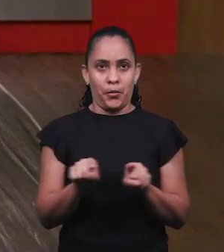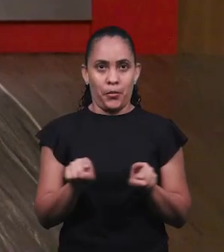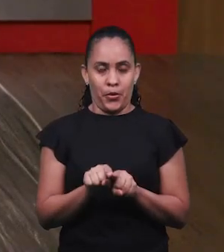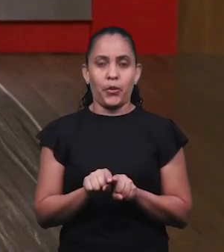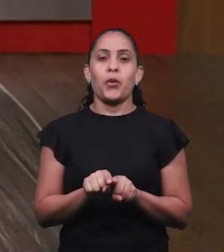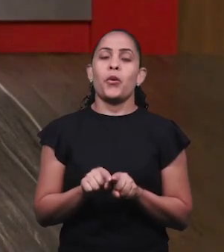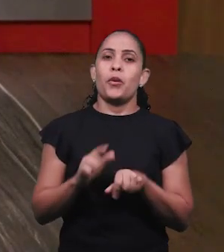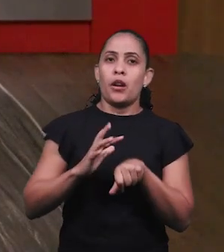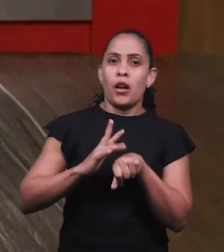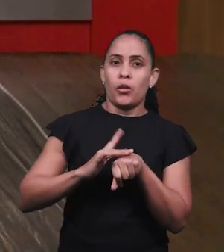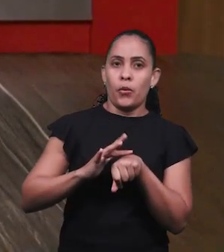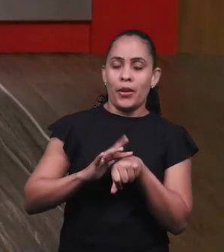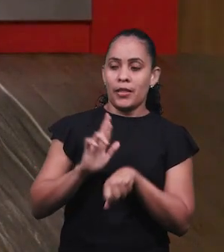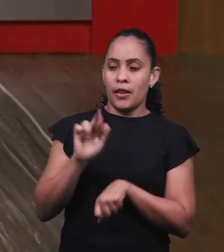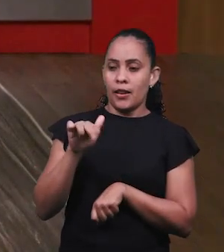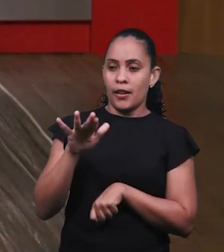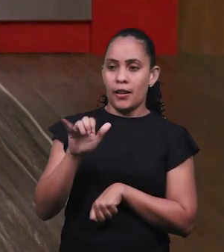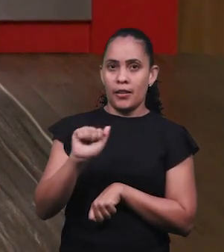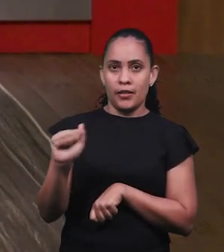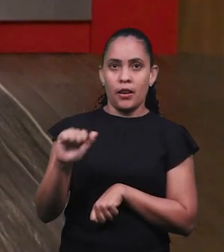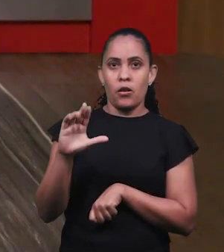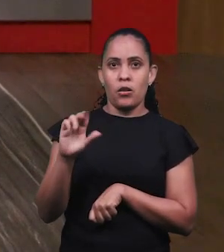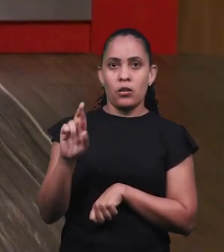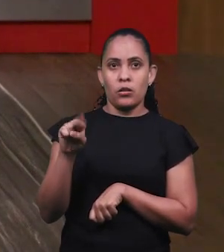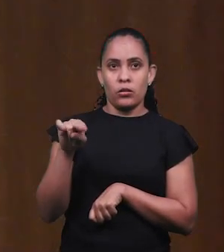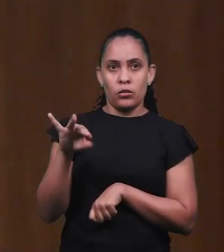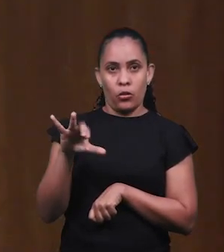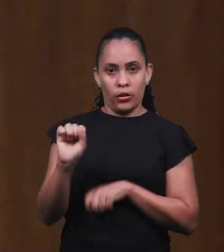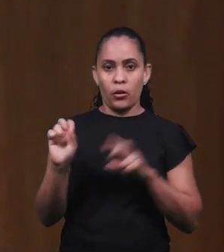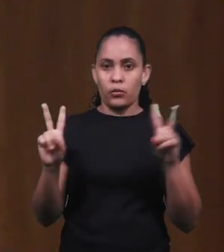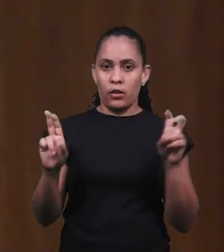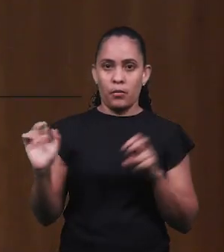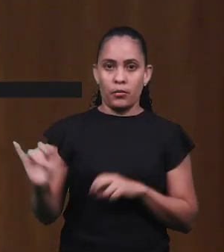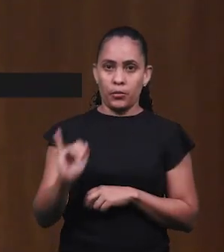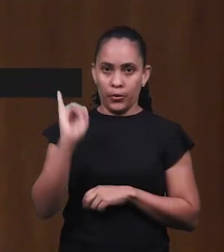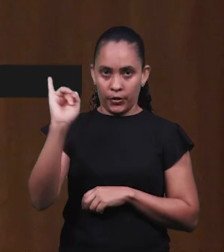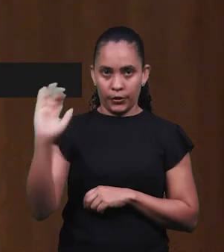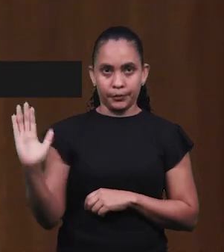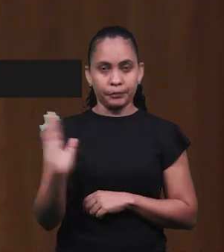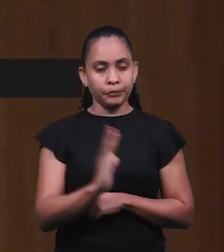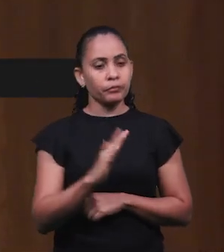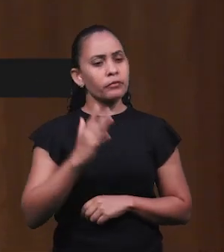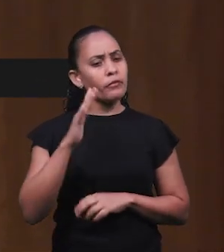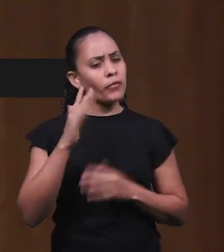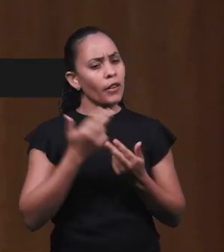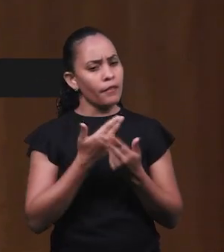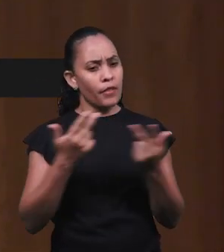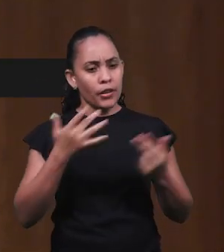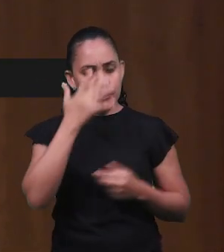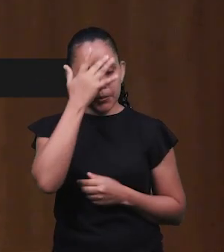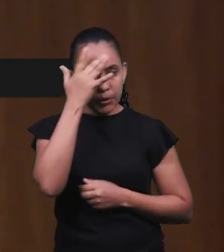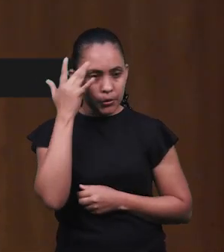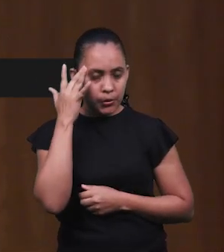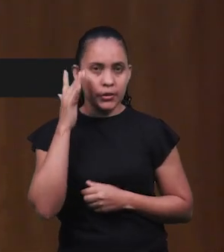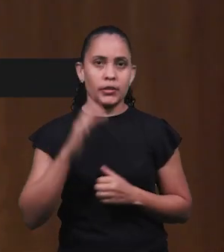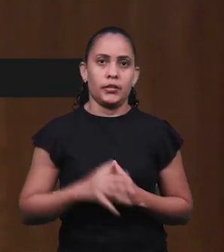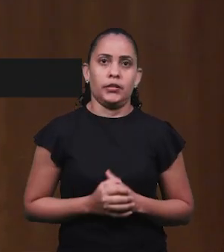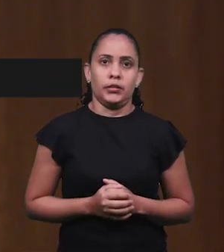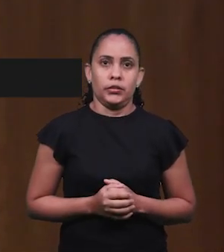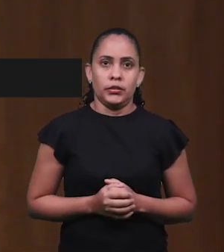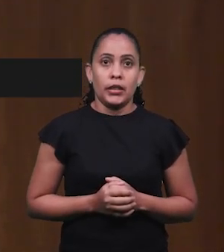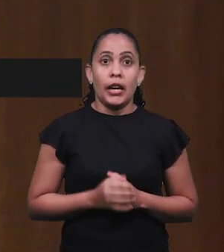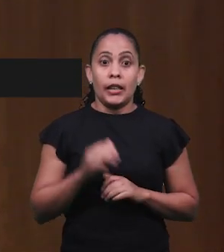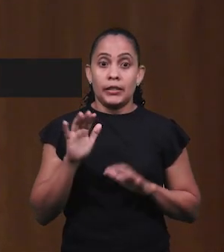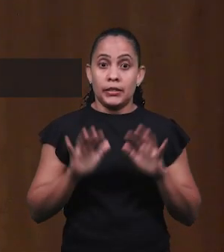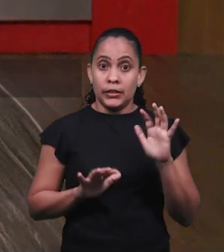renal crônica. E com certeza é um tema relevante mesmo, porque a todo momento nós estamos vendo pessoas, né, passando por situações até